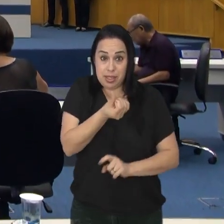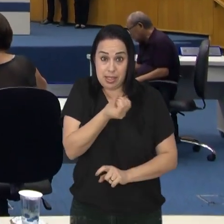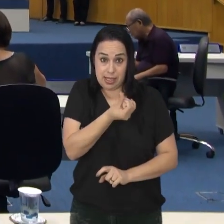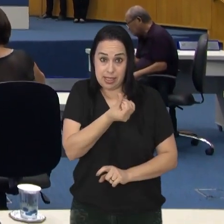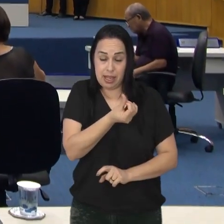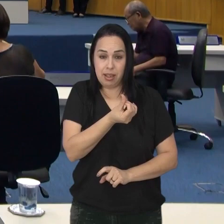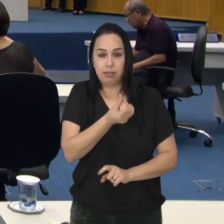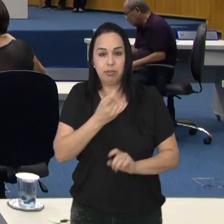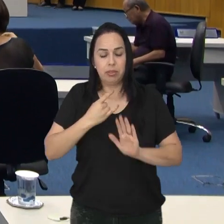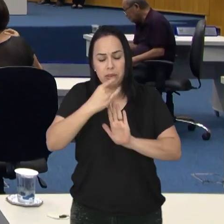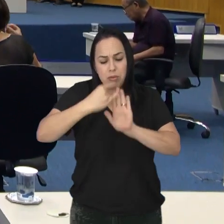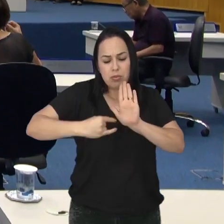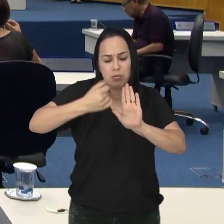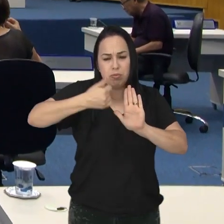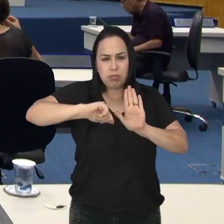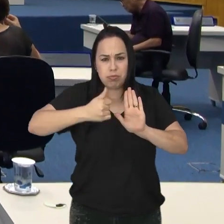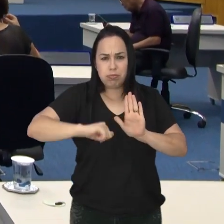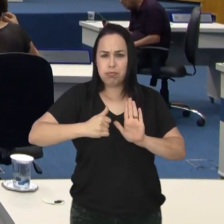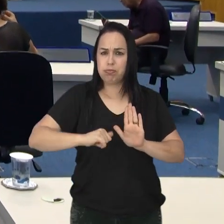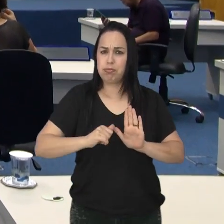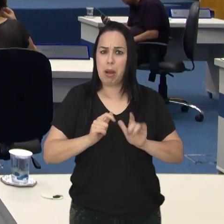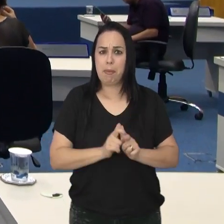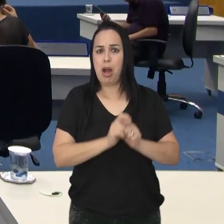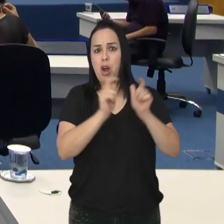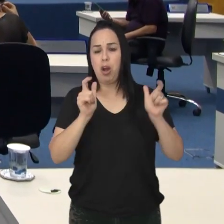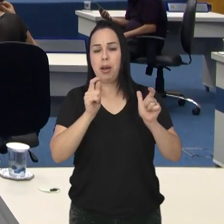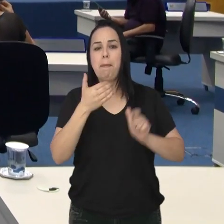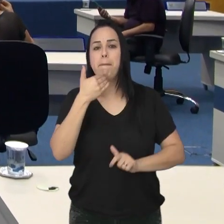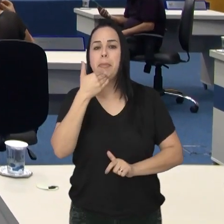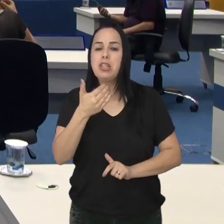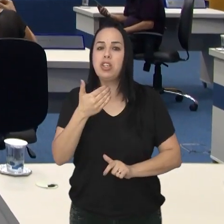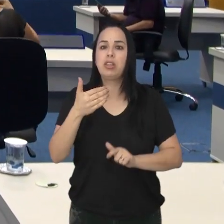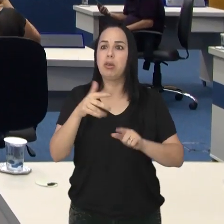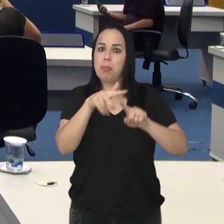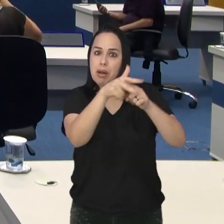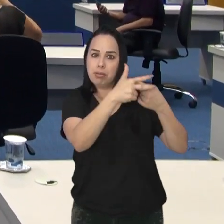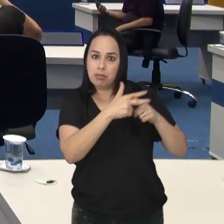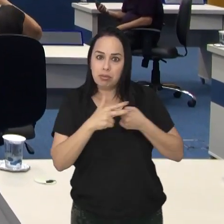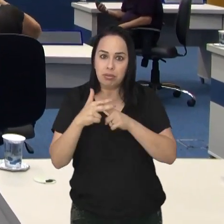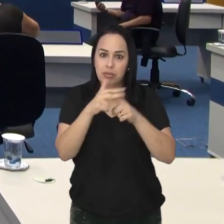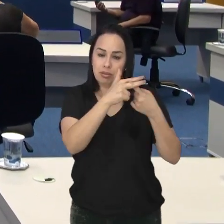vereadores apreciaram uma série de documentos, a maior parte com pedidos de serviços de